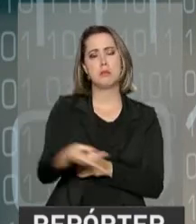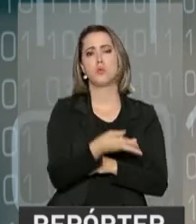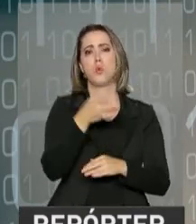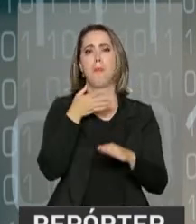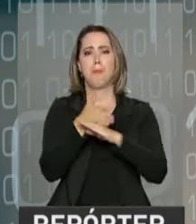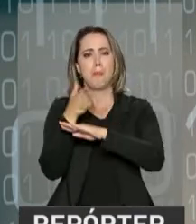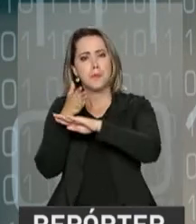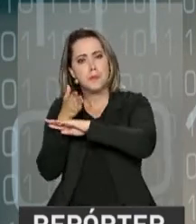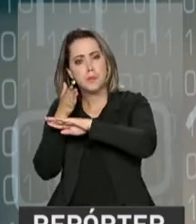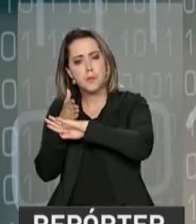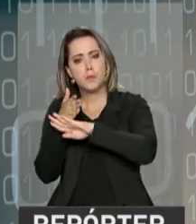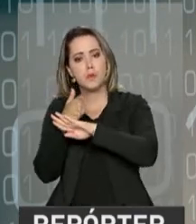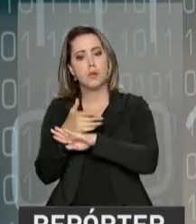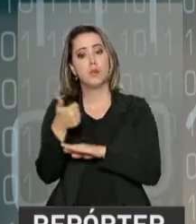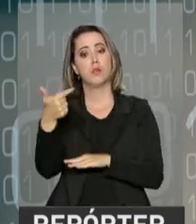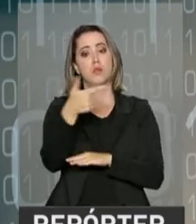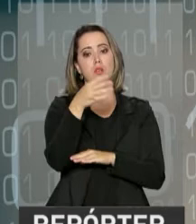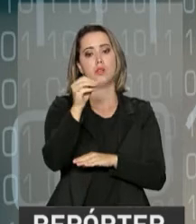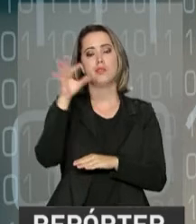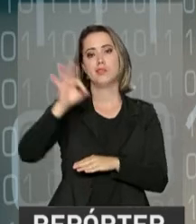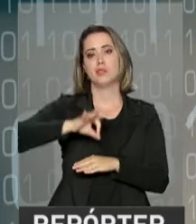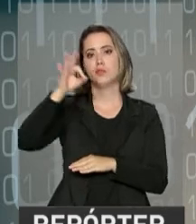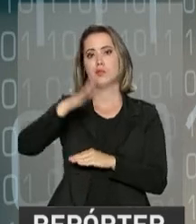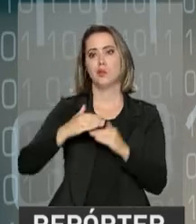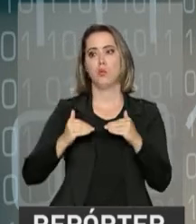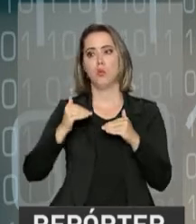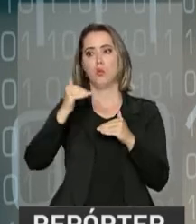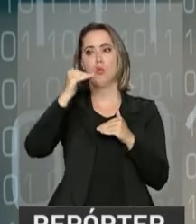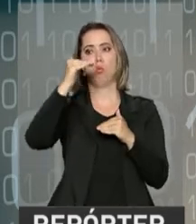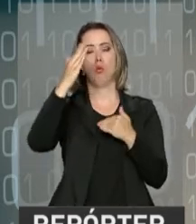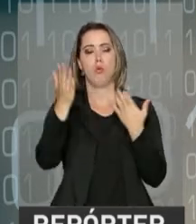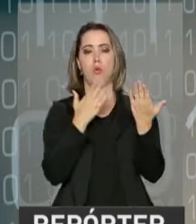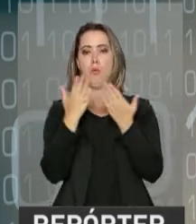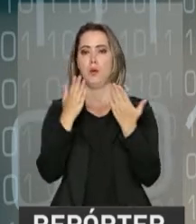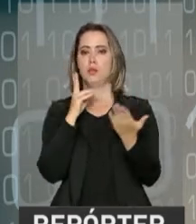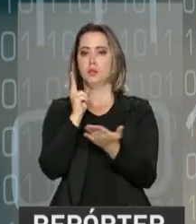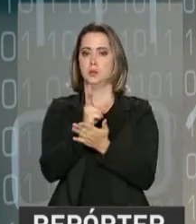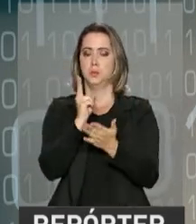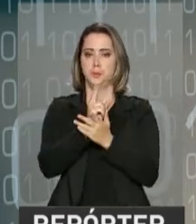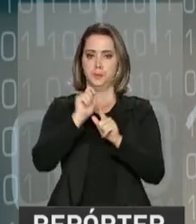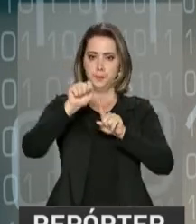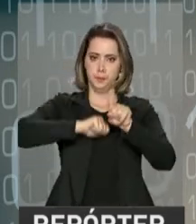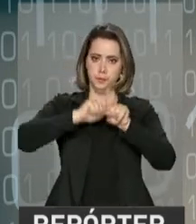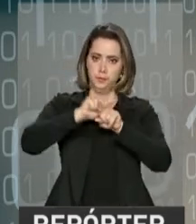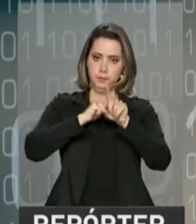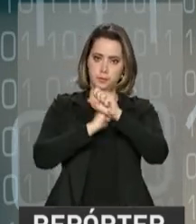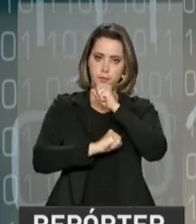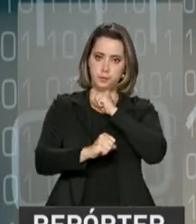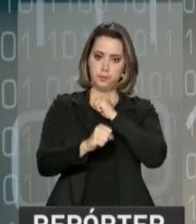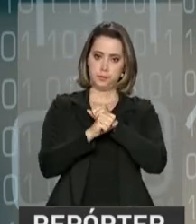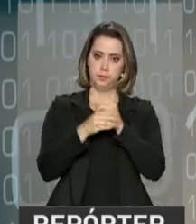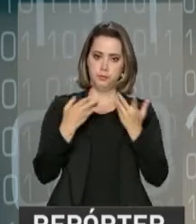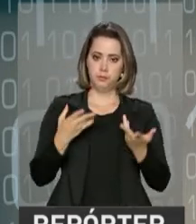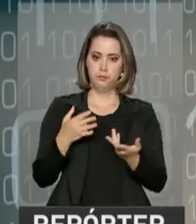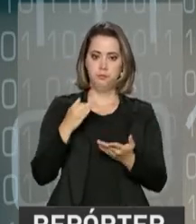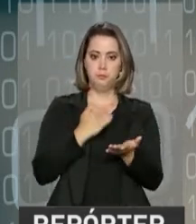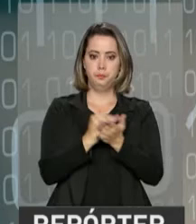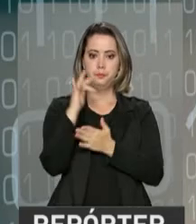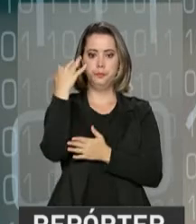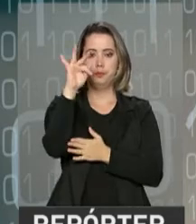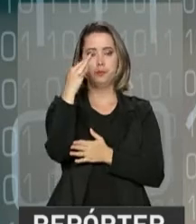volume 120 por cento superior em relação ao mesmo mês de 2006 desde fevereiro do ano passado